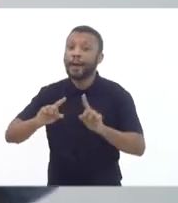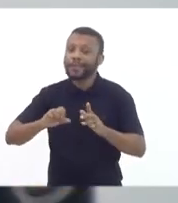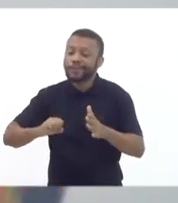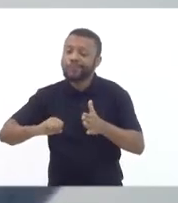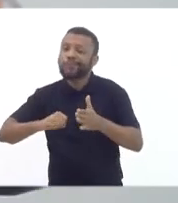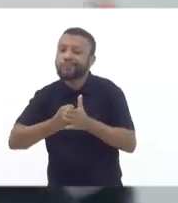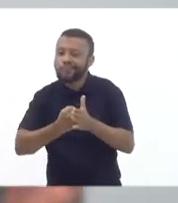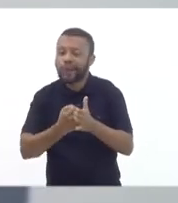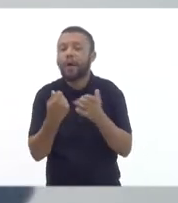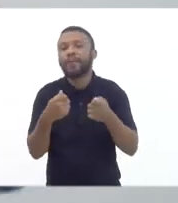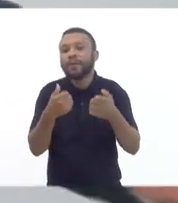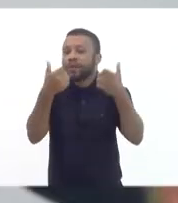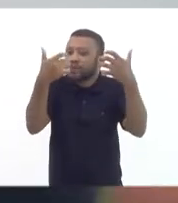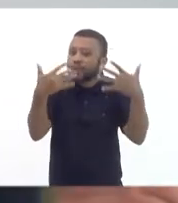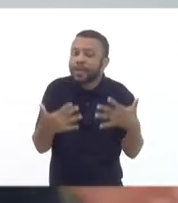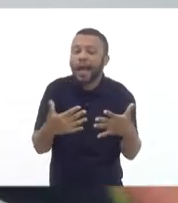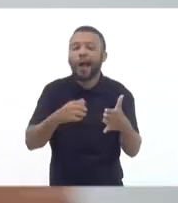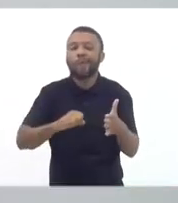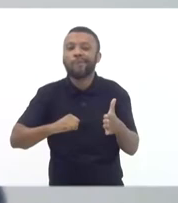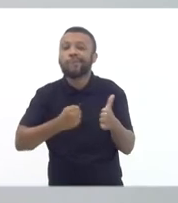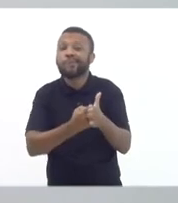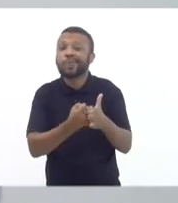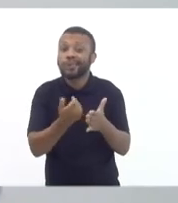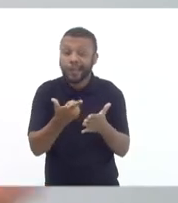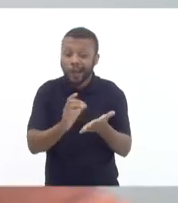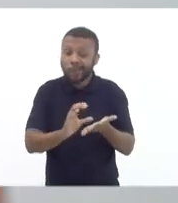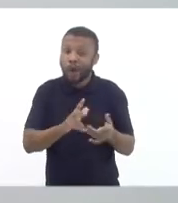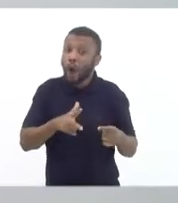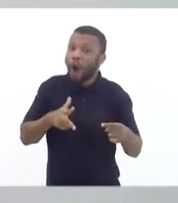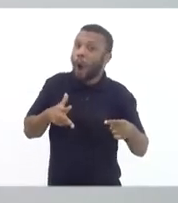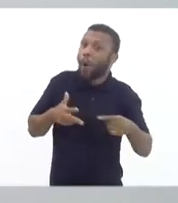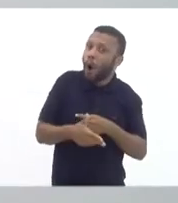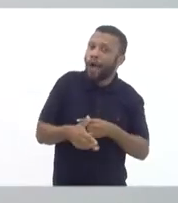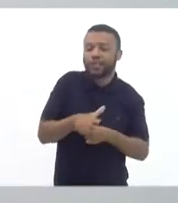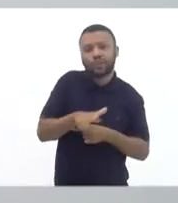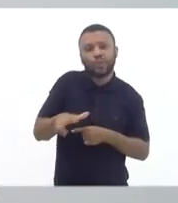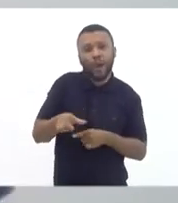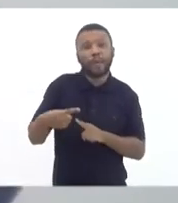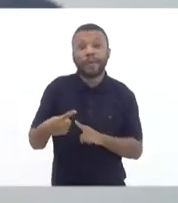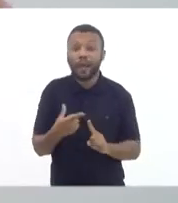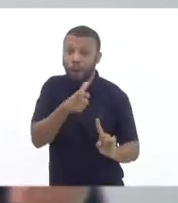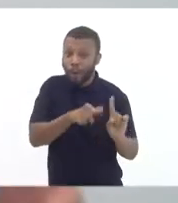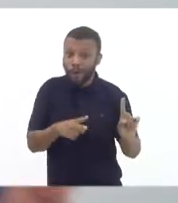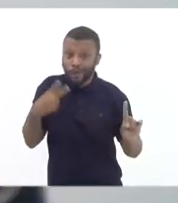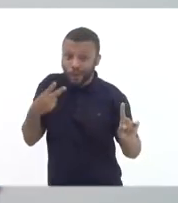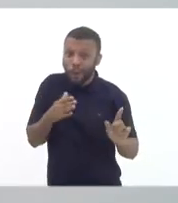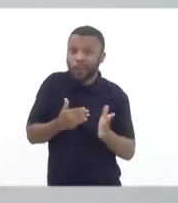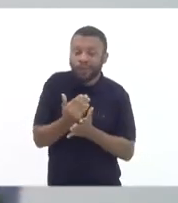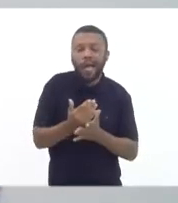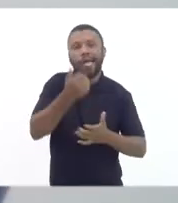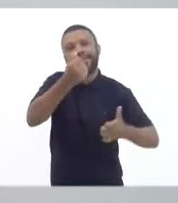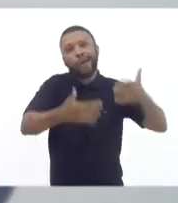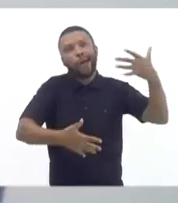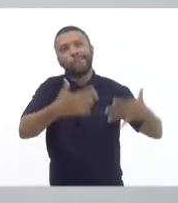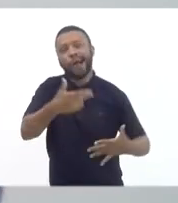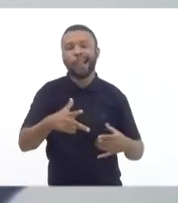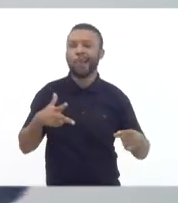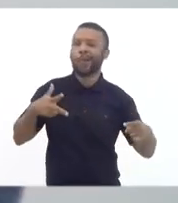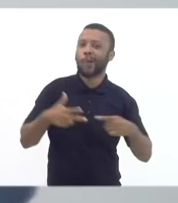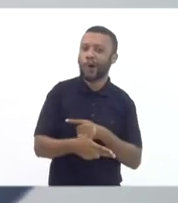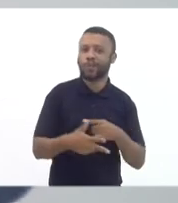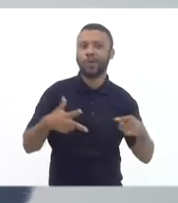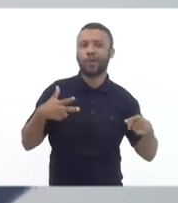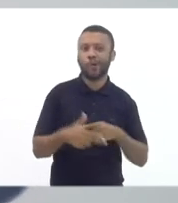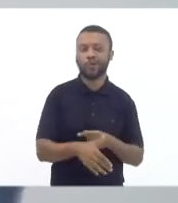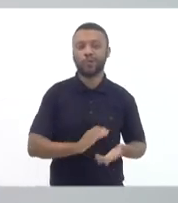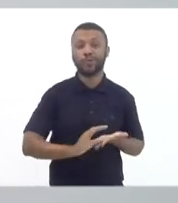tinha que explicar o que é contingenciamento, não é corte, porque um vereador começou a falar que tinha sido cortado dinheiro. Então não dá, a gente tem que aproveitar, sim,